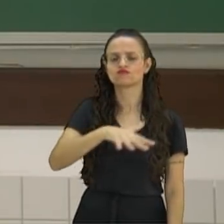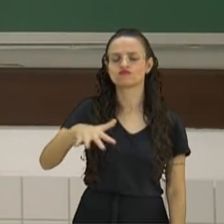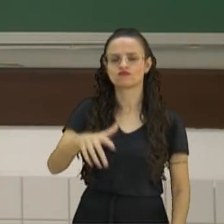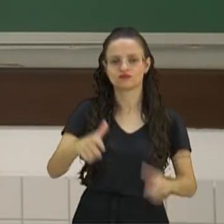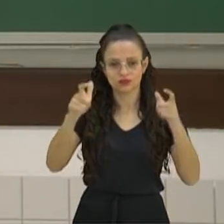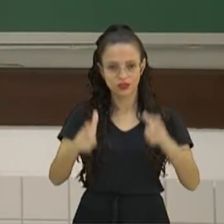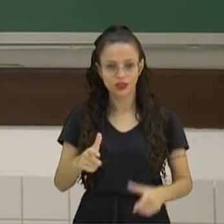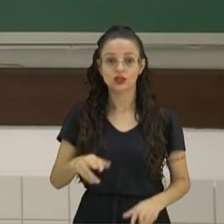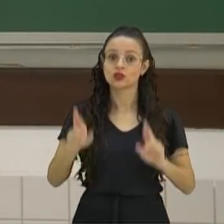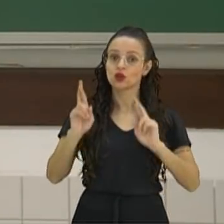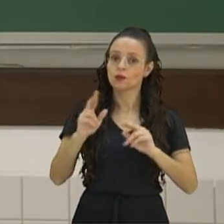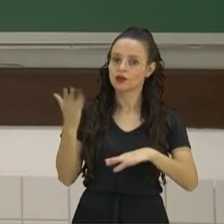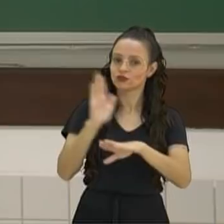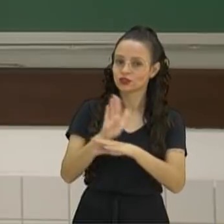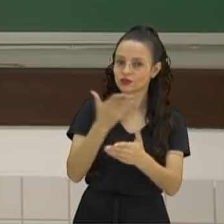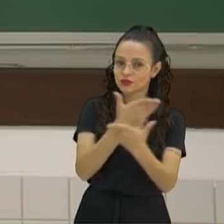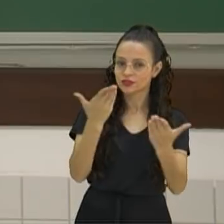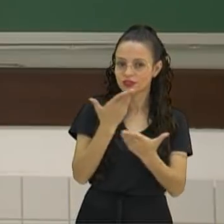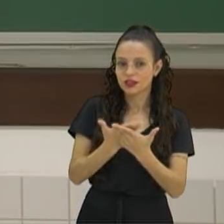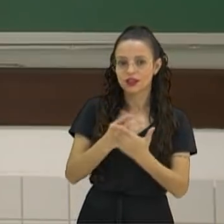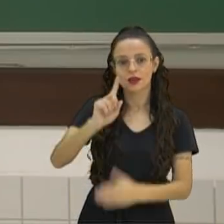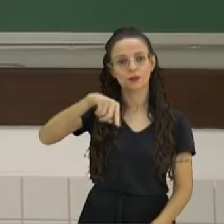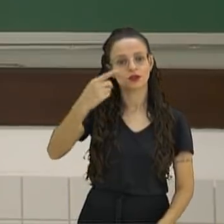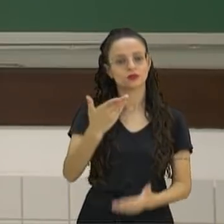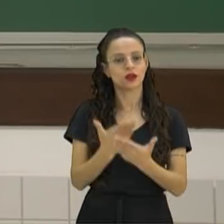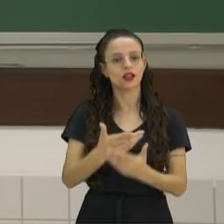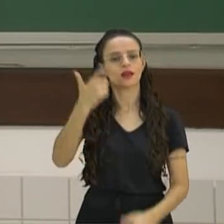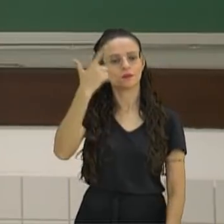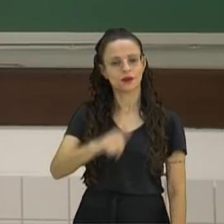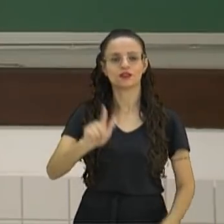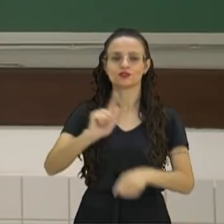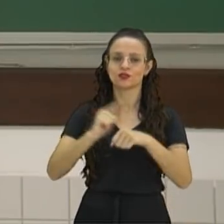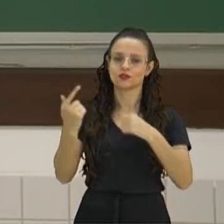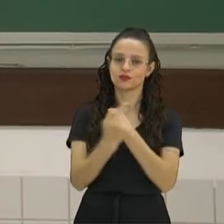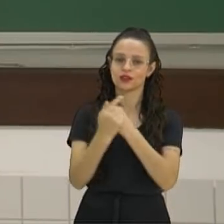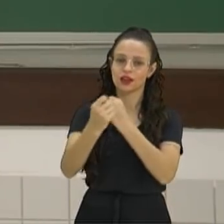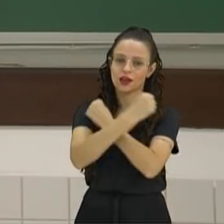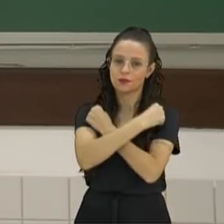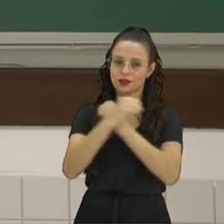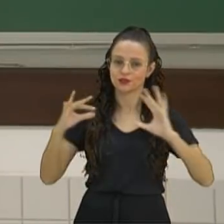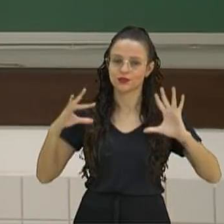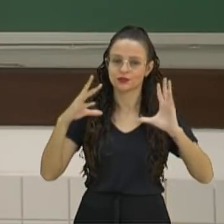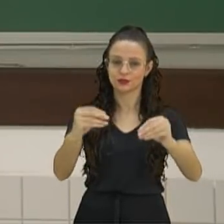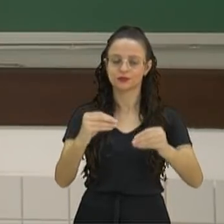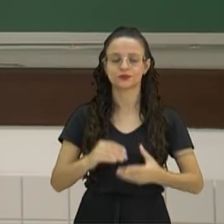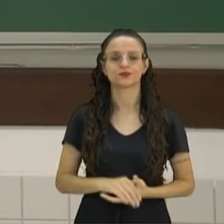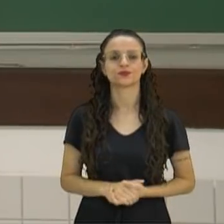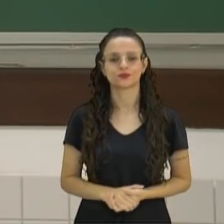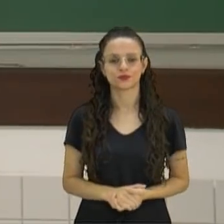contribuído na aula de hoje com vocês. Na aula que vem voltamos com mais geografia. Um abraço a todos e até lá.